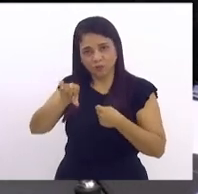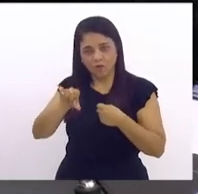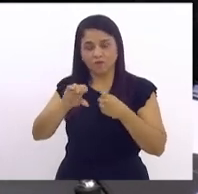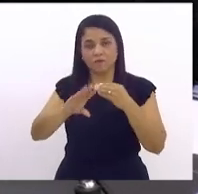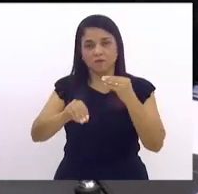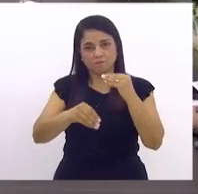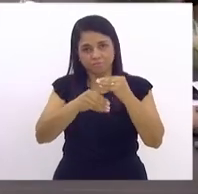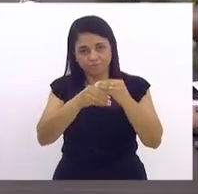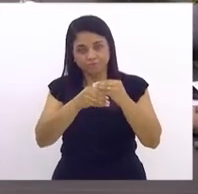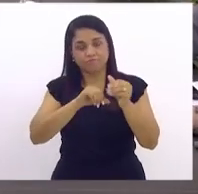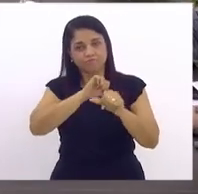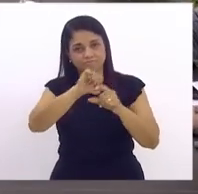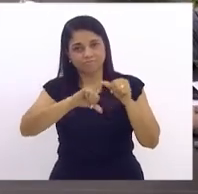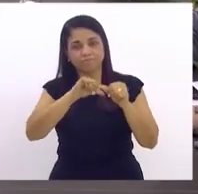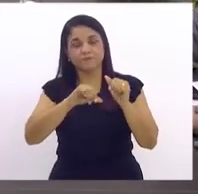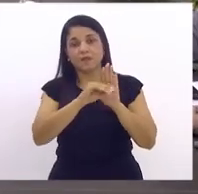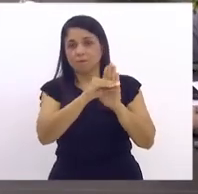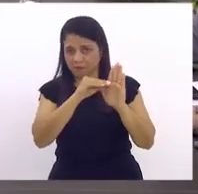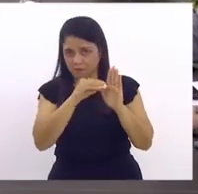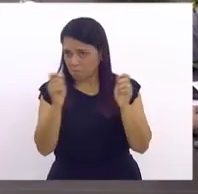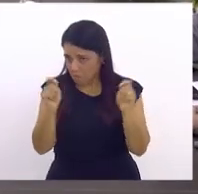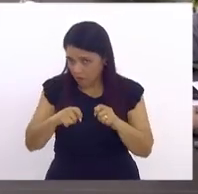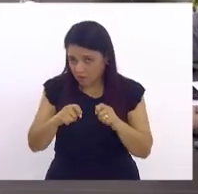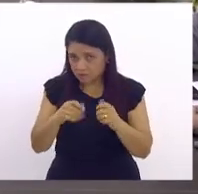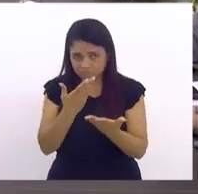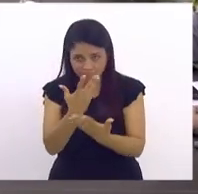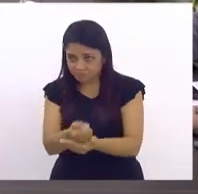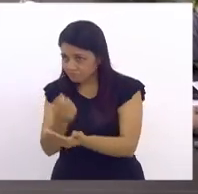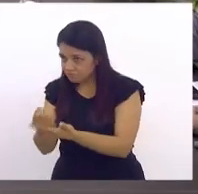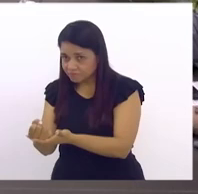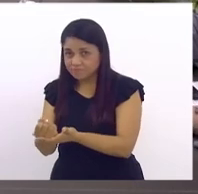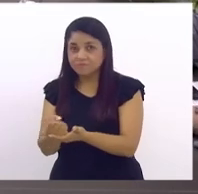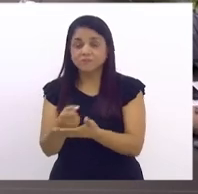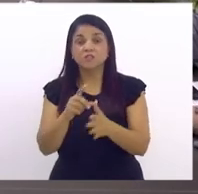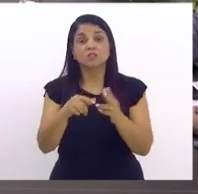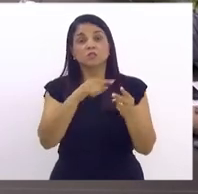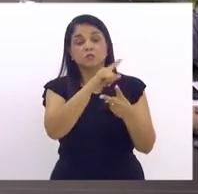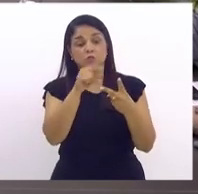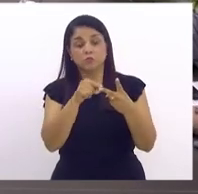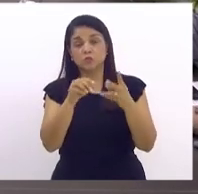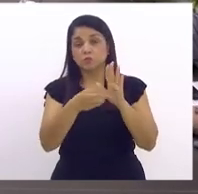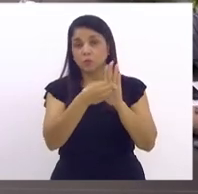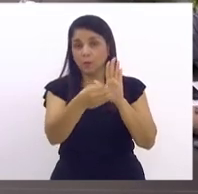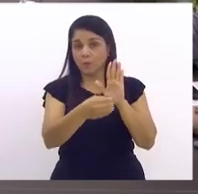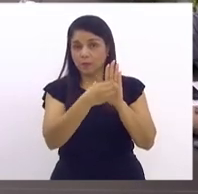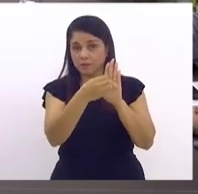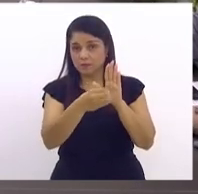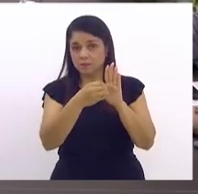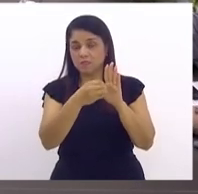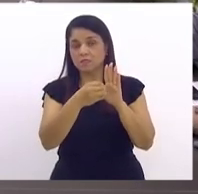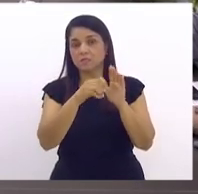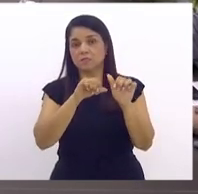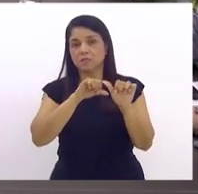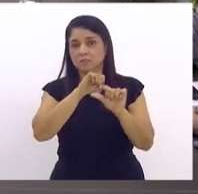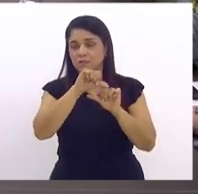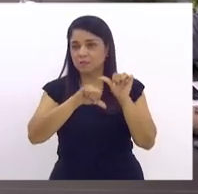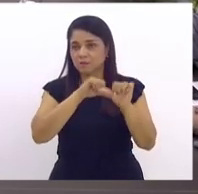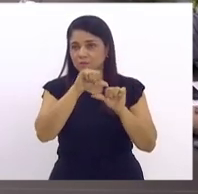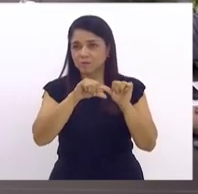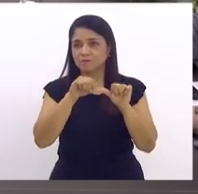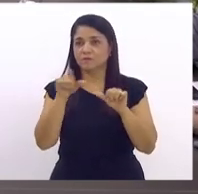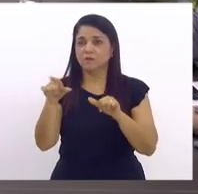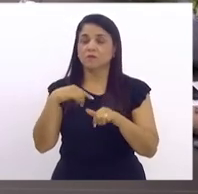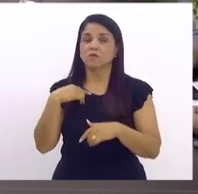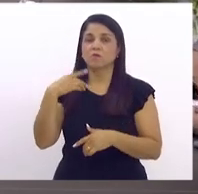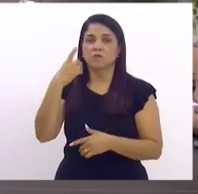ementa. Perfeito. Pode ser dessa forma? E, no segundo, é o parecer alterando. Aí o deputado Filipinho Raves pediu ao